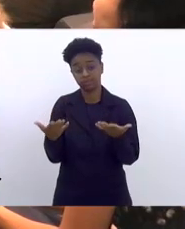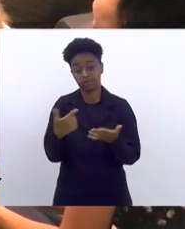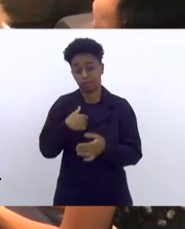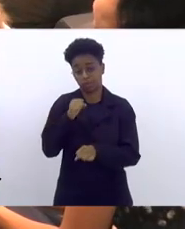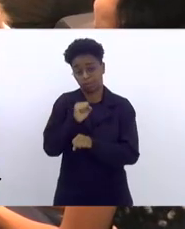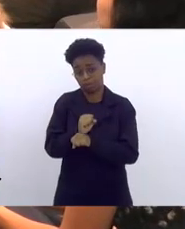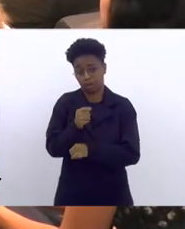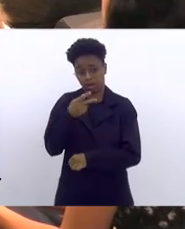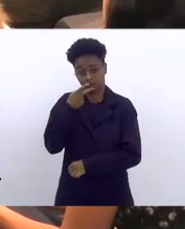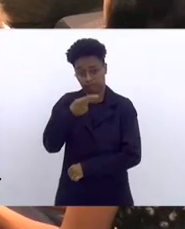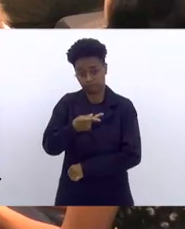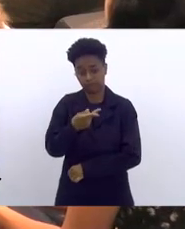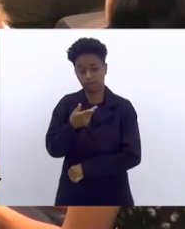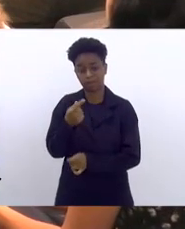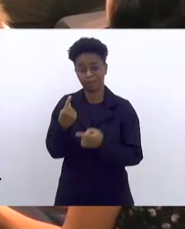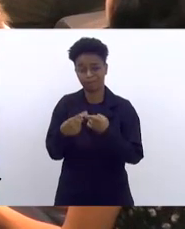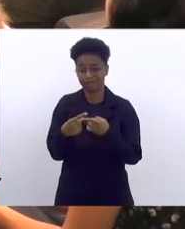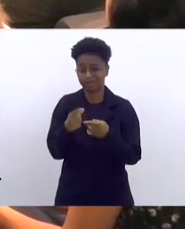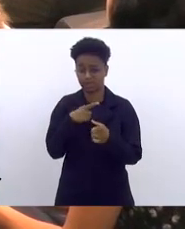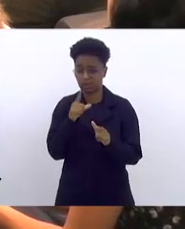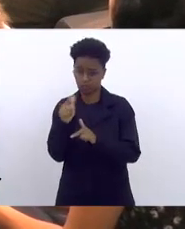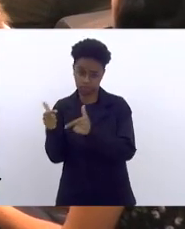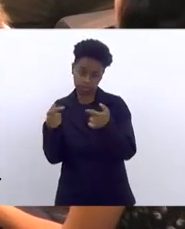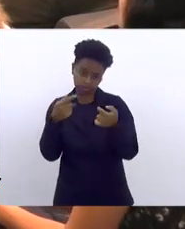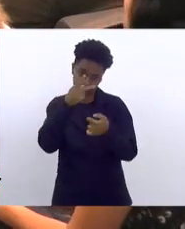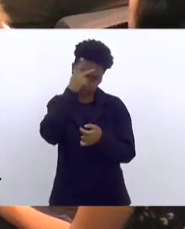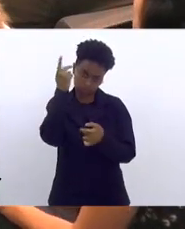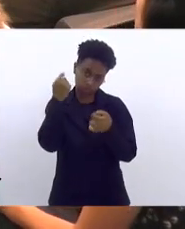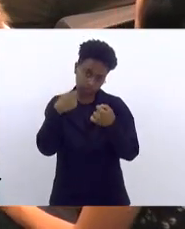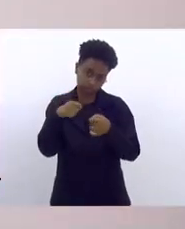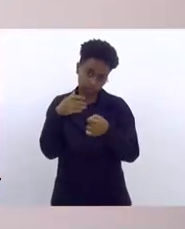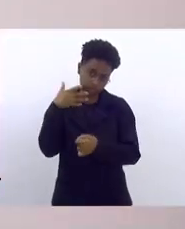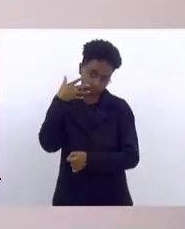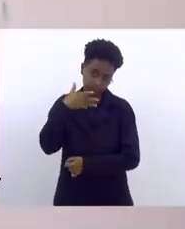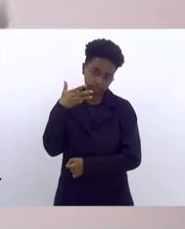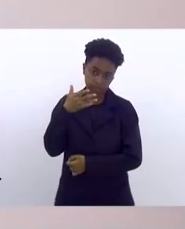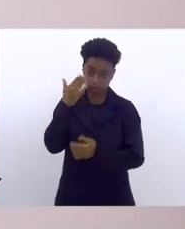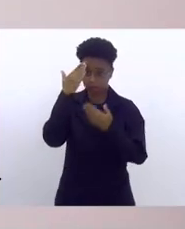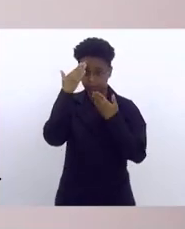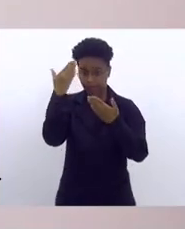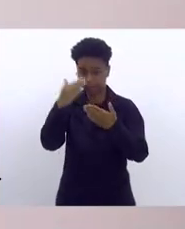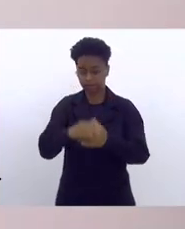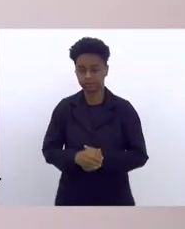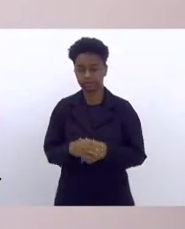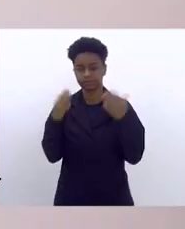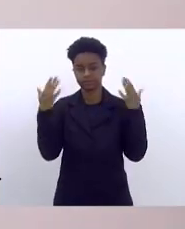parar por aqui porque há outras pessoas aí que a gente precisa ouvir muito obrigado